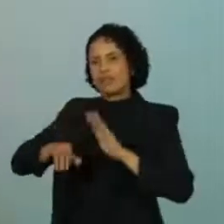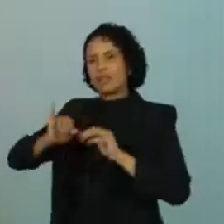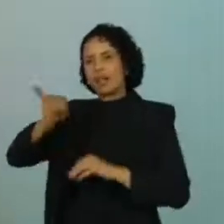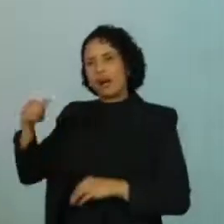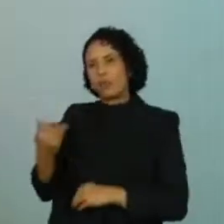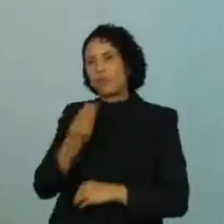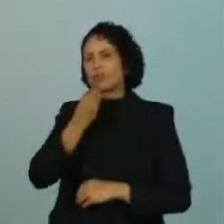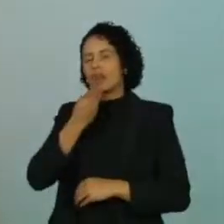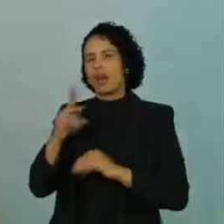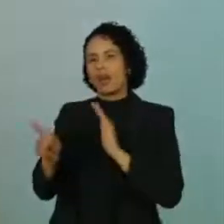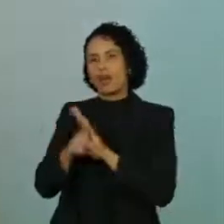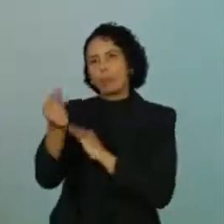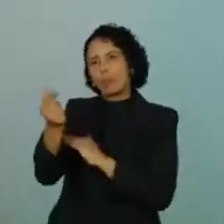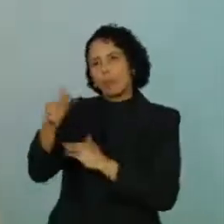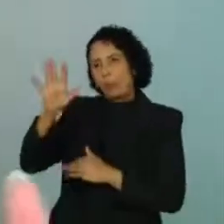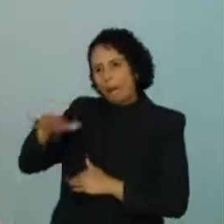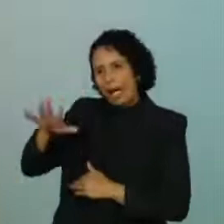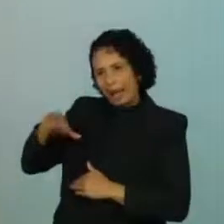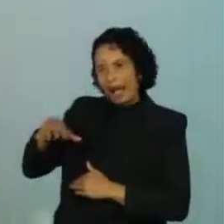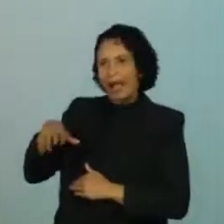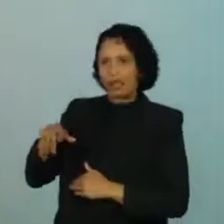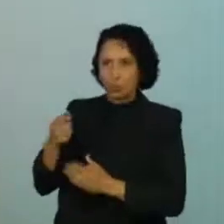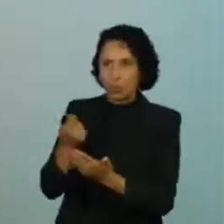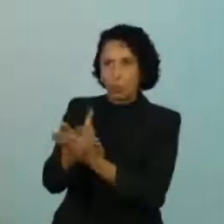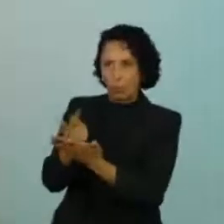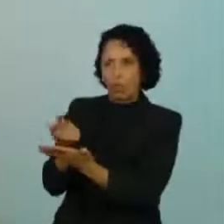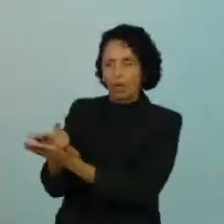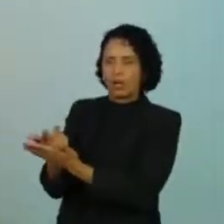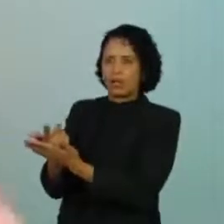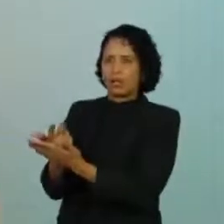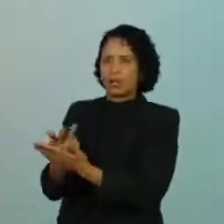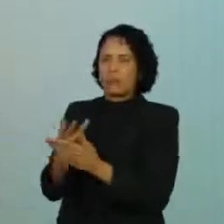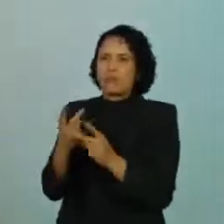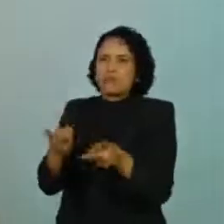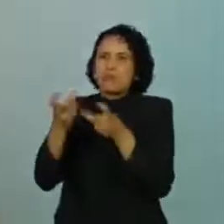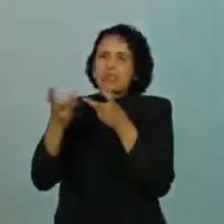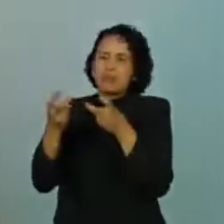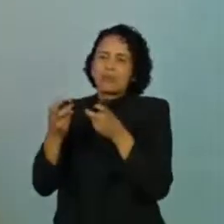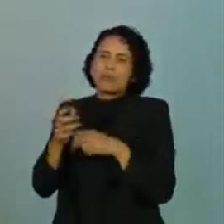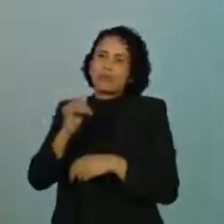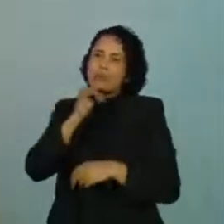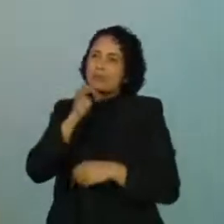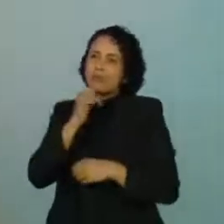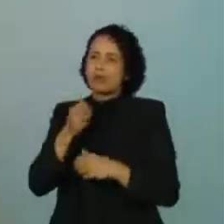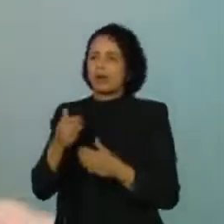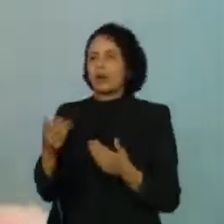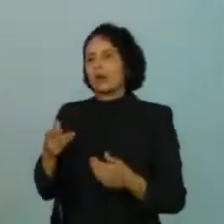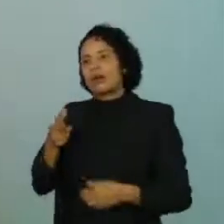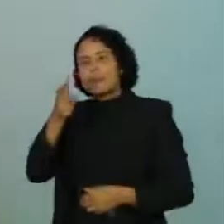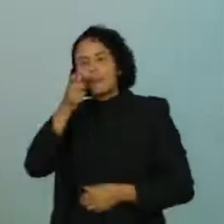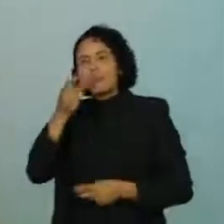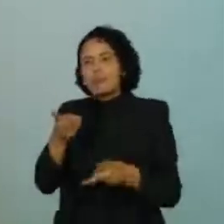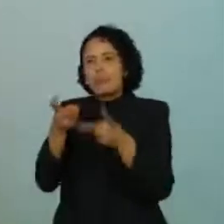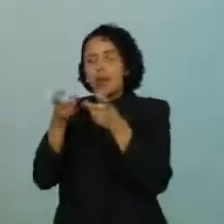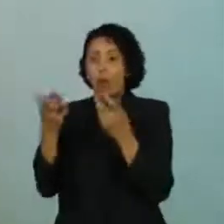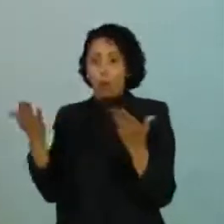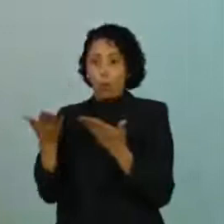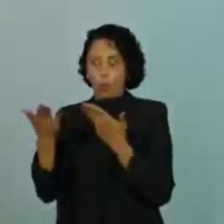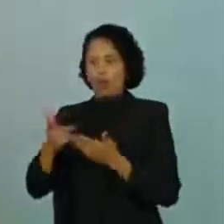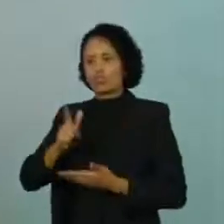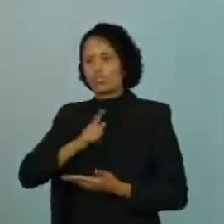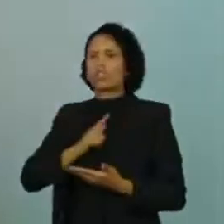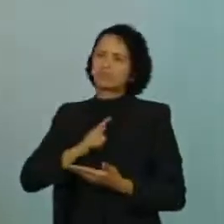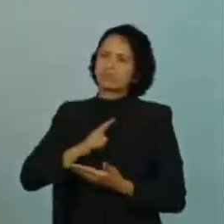algumas promoções. Então o ponto é olhar o que eu já tenho hoje, que eu posso até manter e com preço, o